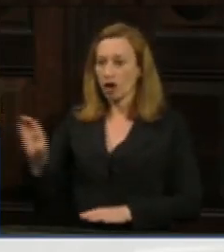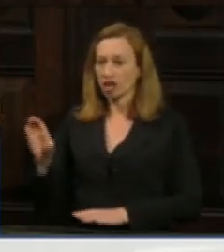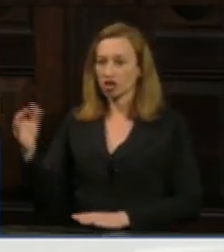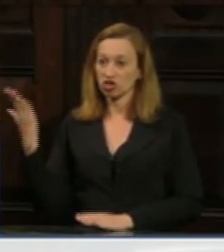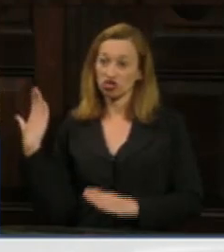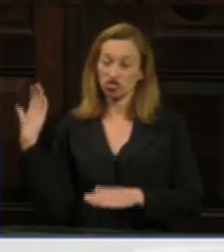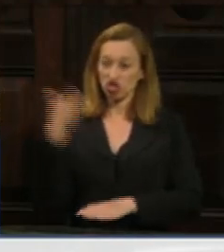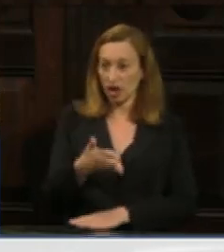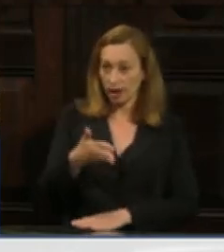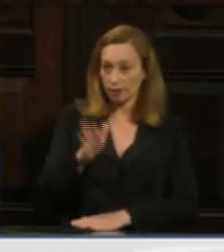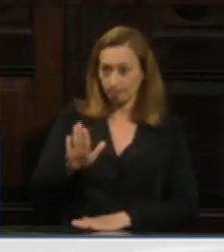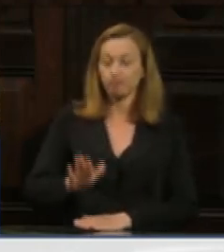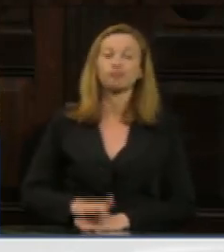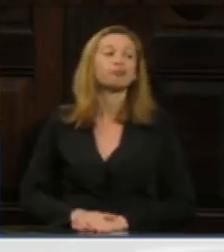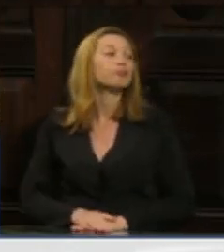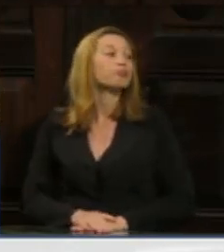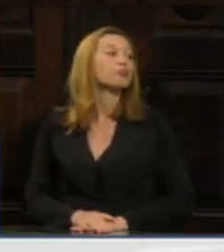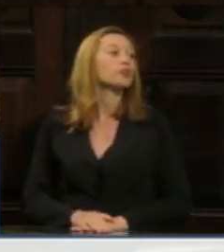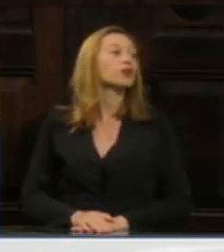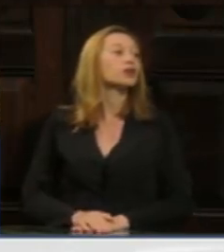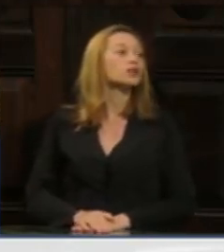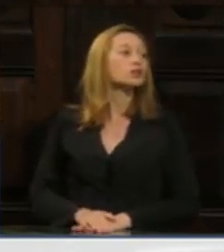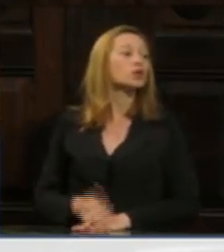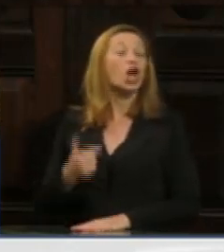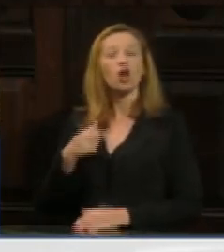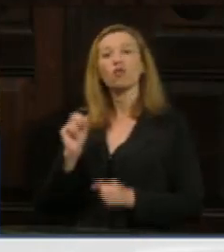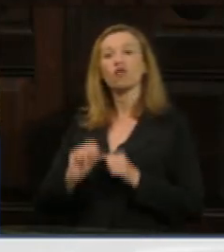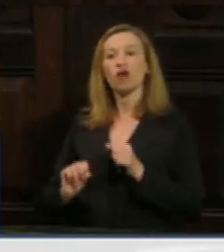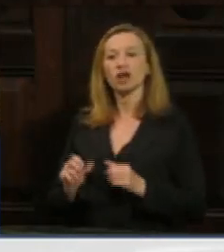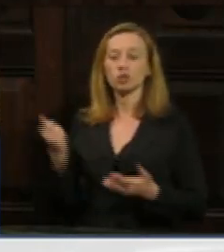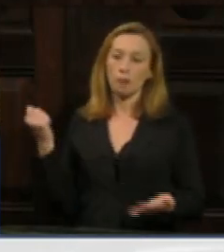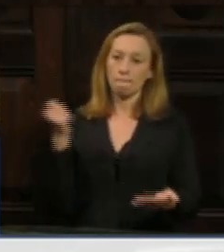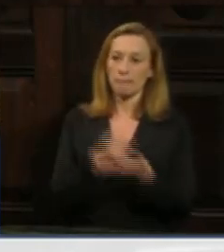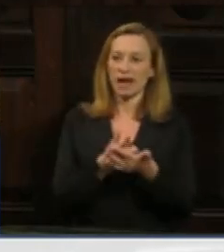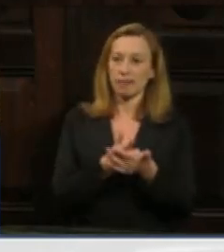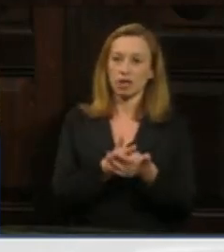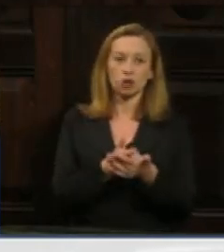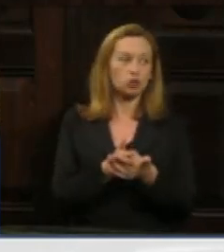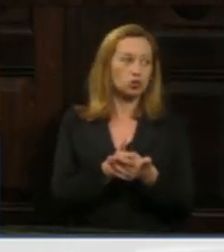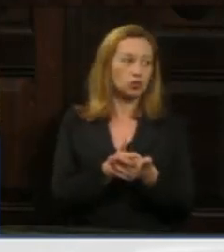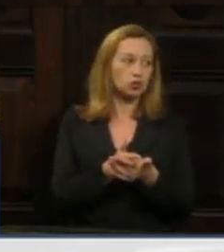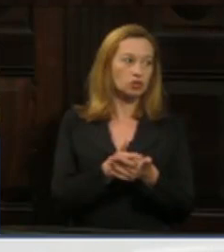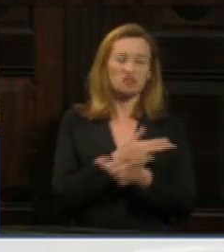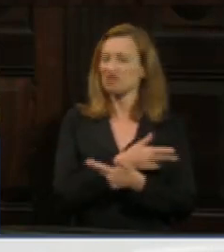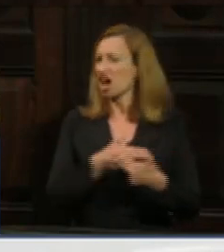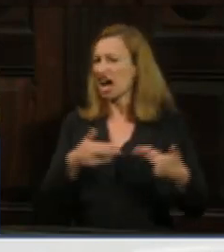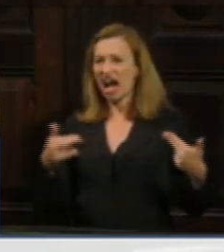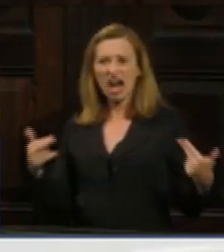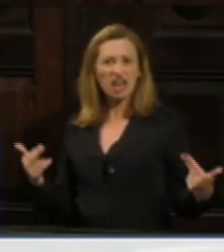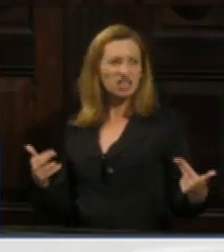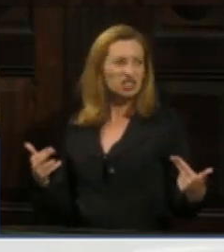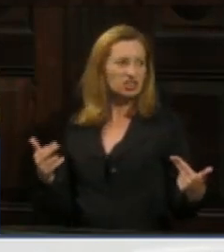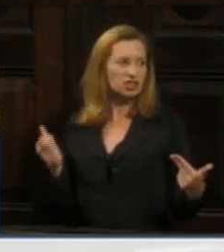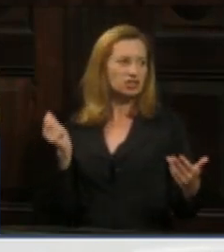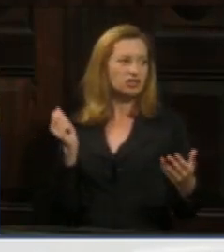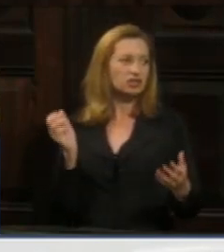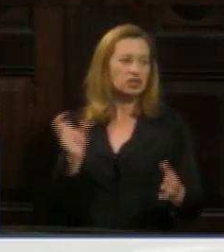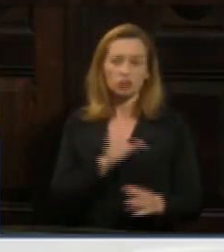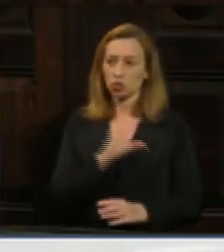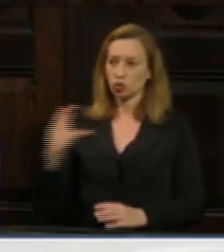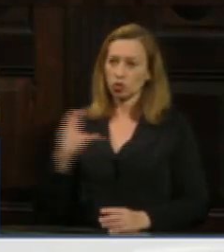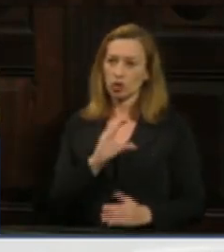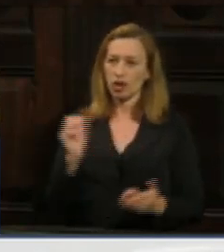o que é uma movimentação financeira em conta bancária? Bom, mensalmente, Vossa Excelência e